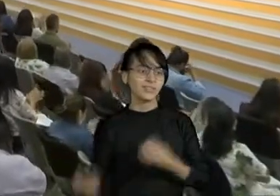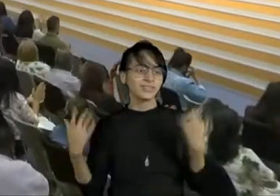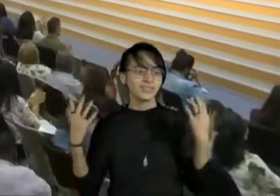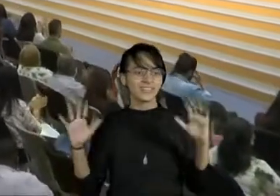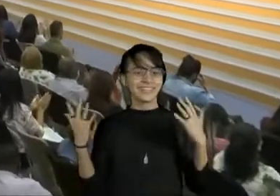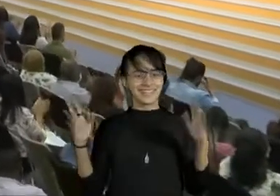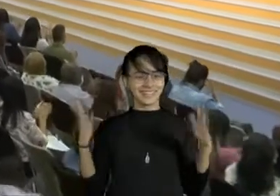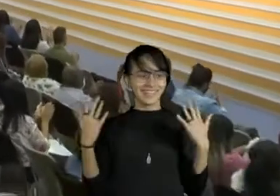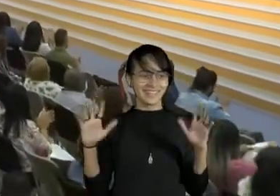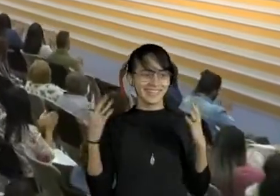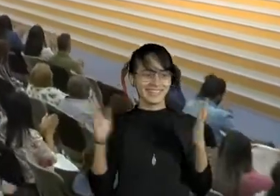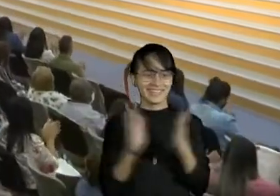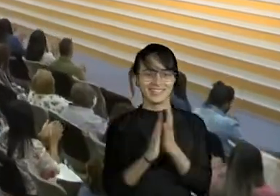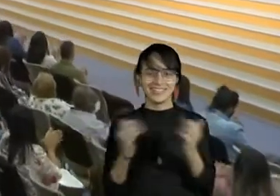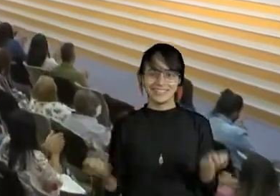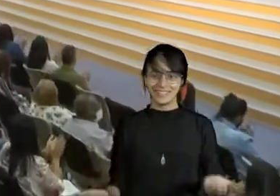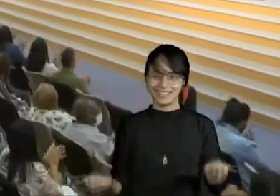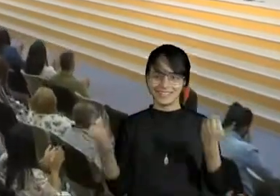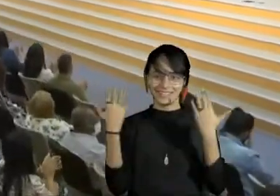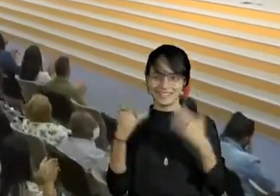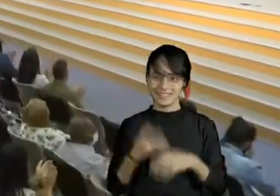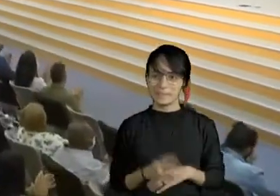Oh, aleluia.